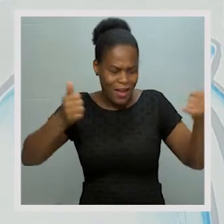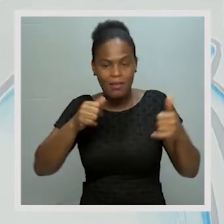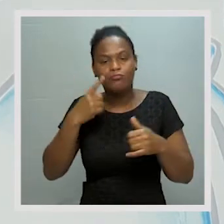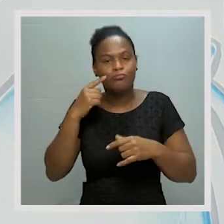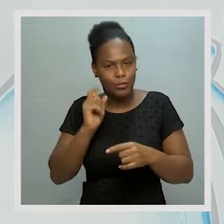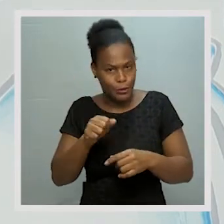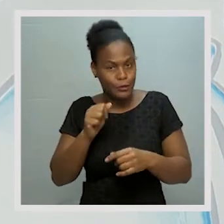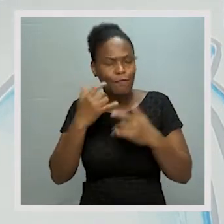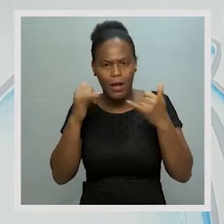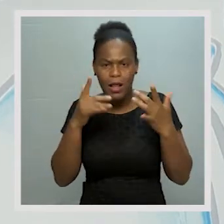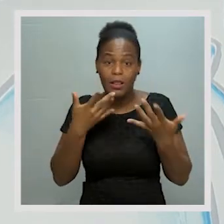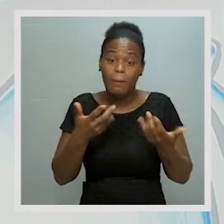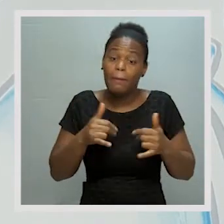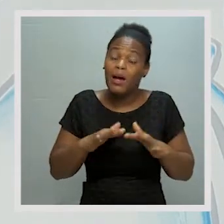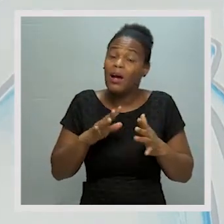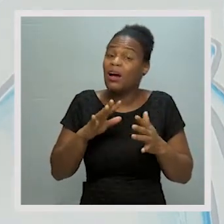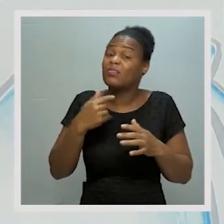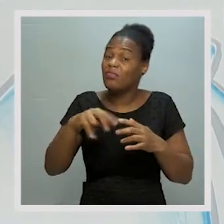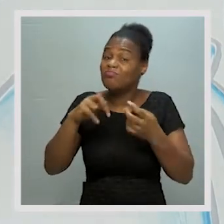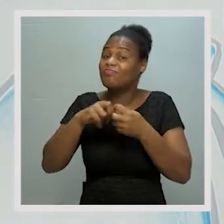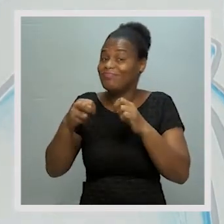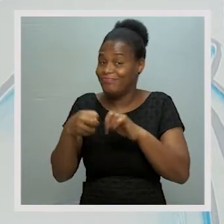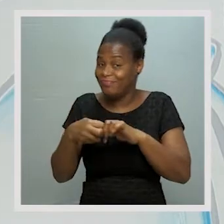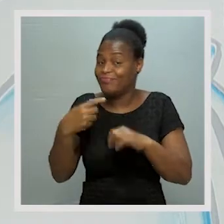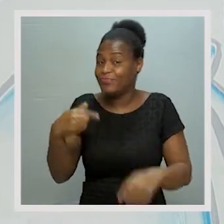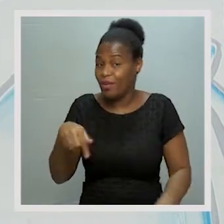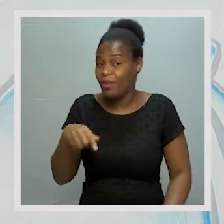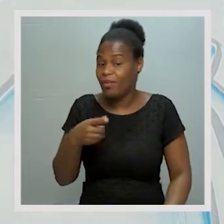E está mesmo. Agora, só que há um detalhe, há um pormenor.